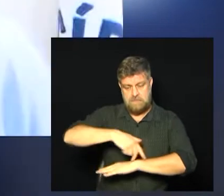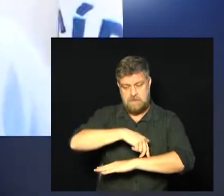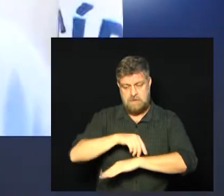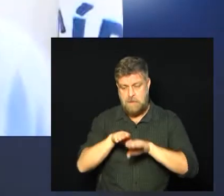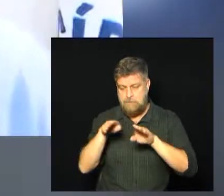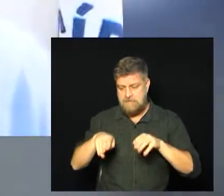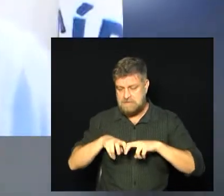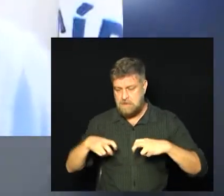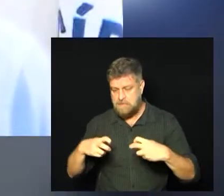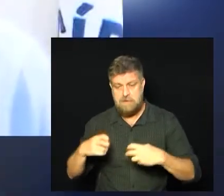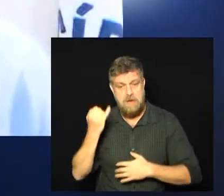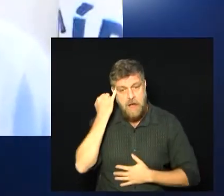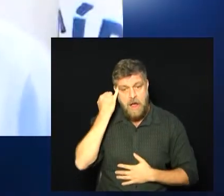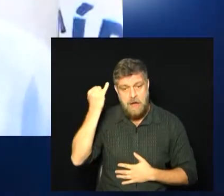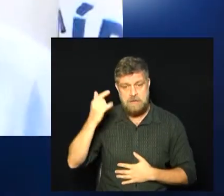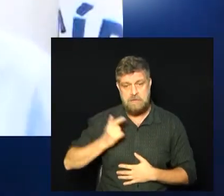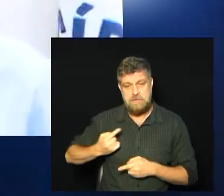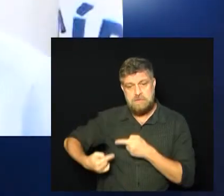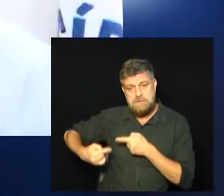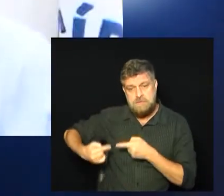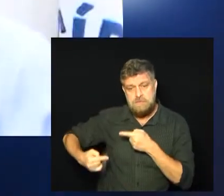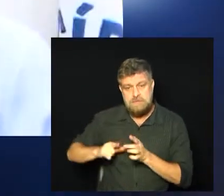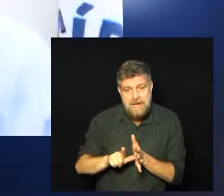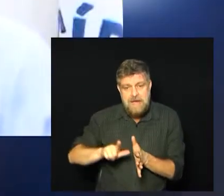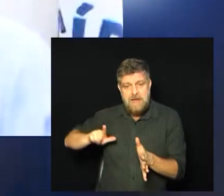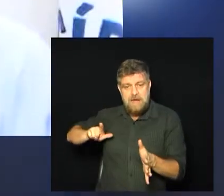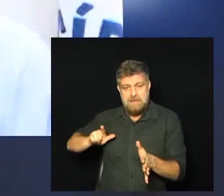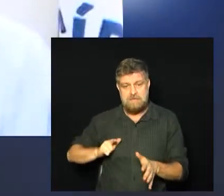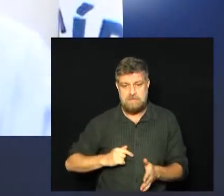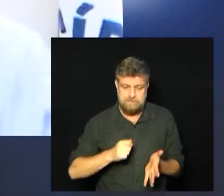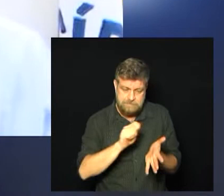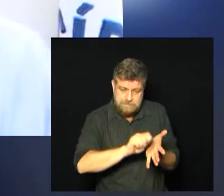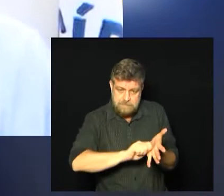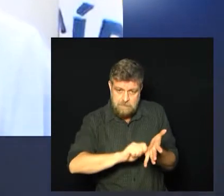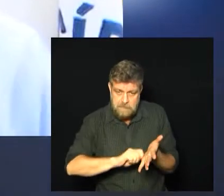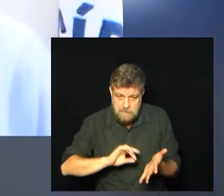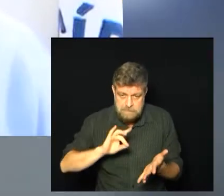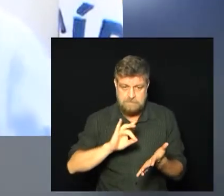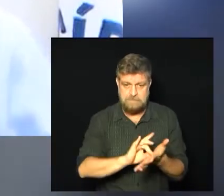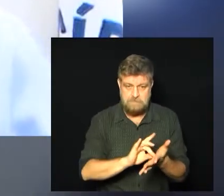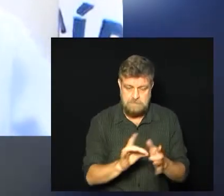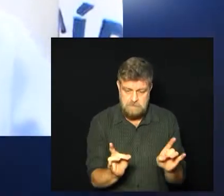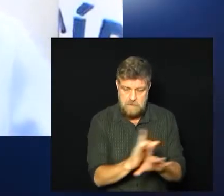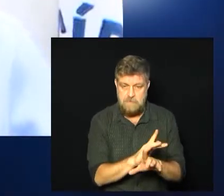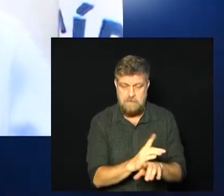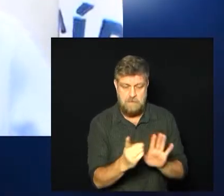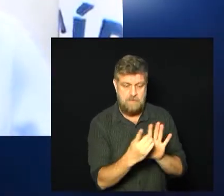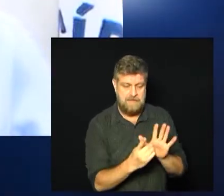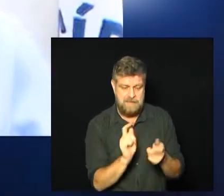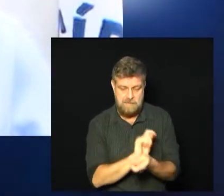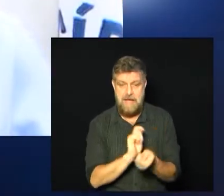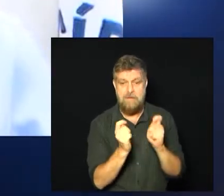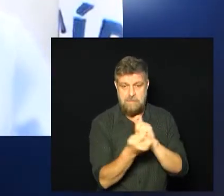discussão. A ideia foi discutir, antes de formalizar e finalizar a alteração do decreto.